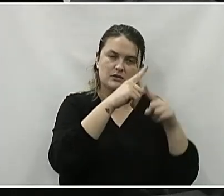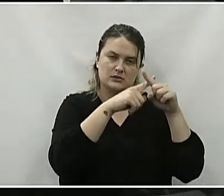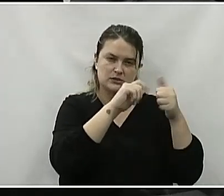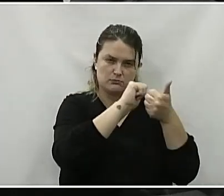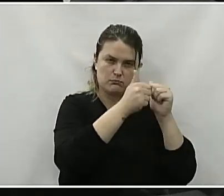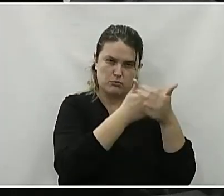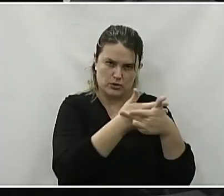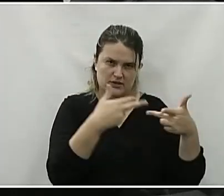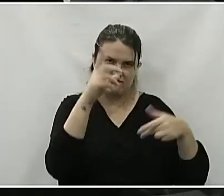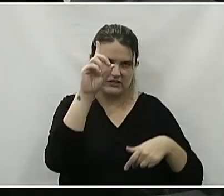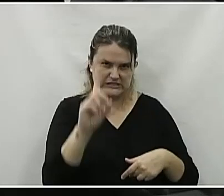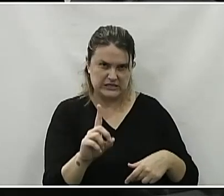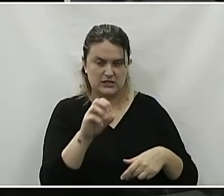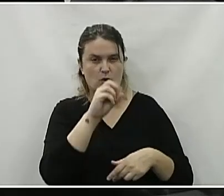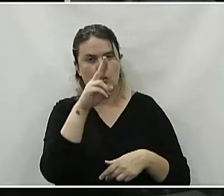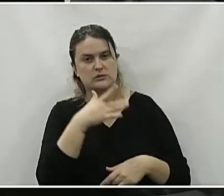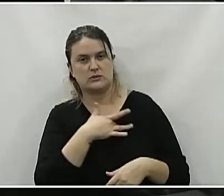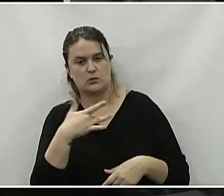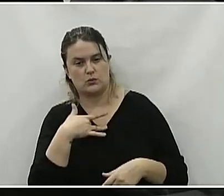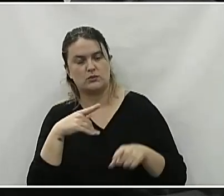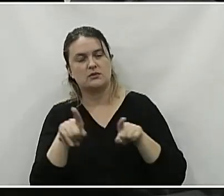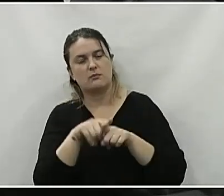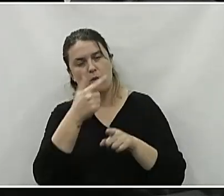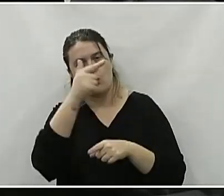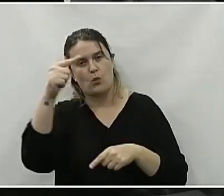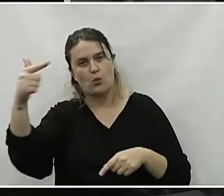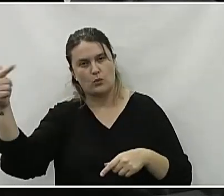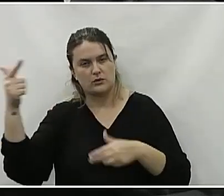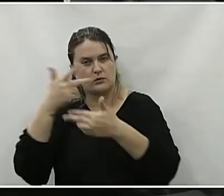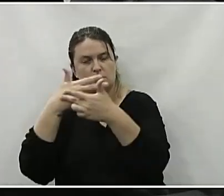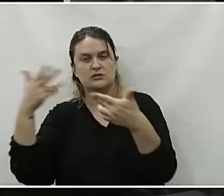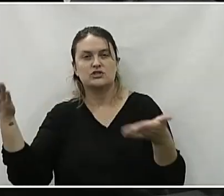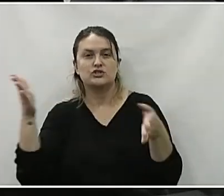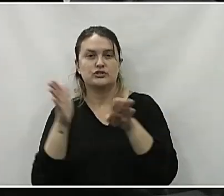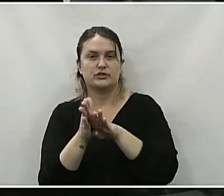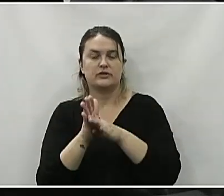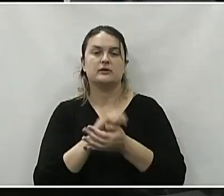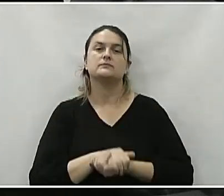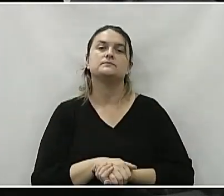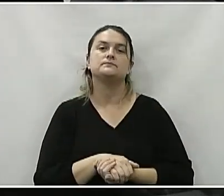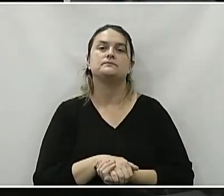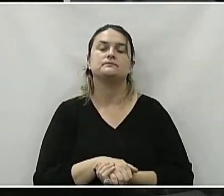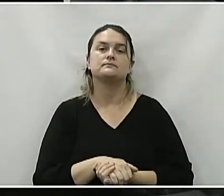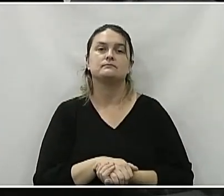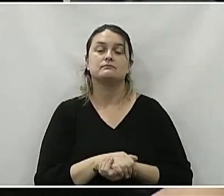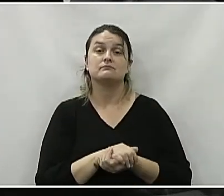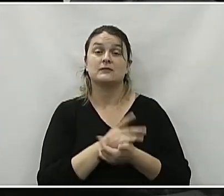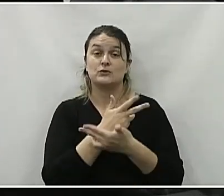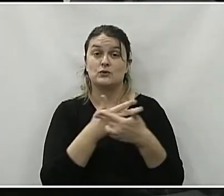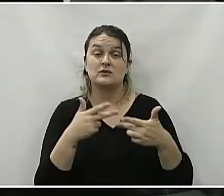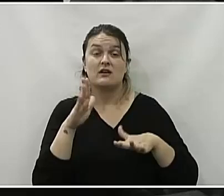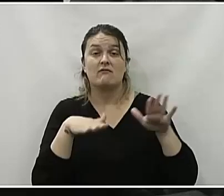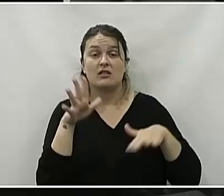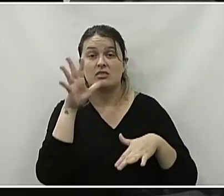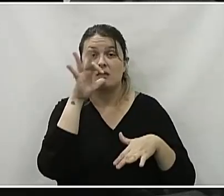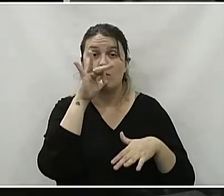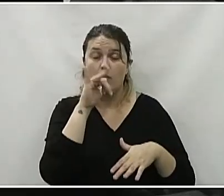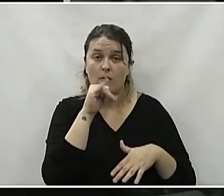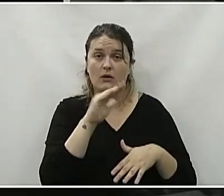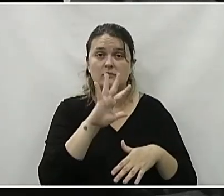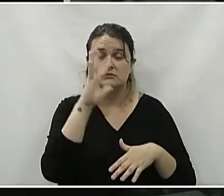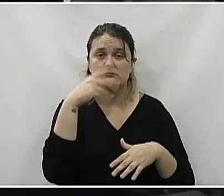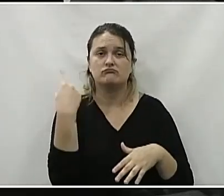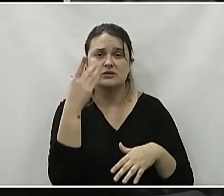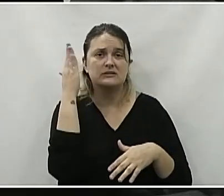paradesportiva ou na área da saúde, assim como nas demais demandas que chegam até nós. E as coisas, às vezes, demoram a acontecer, a gente